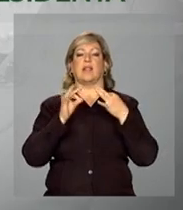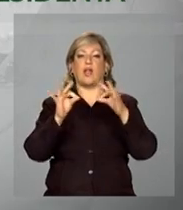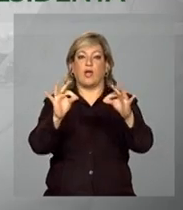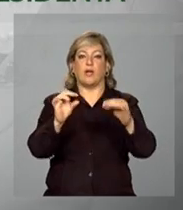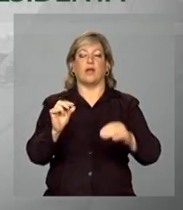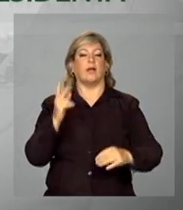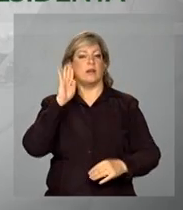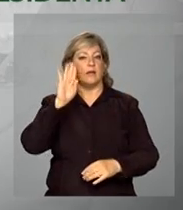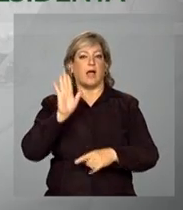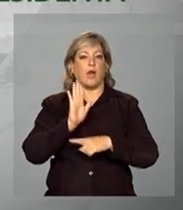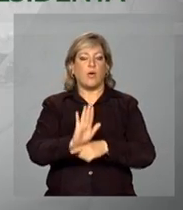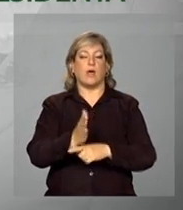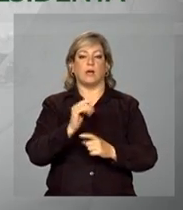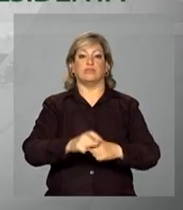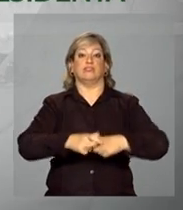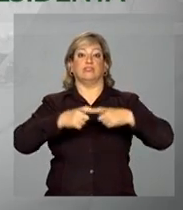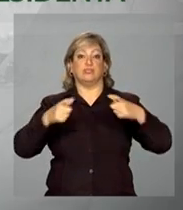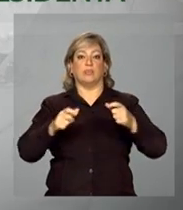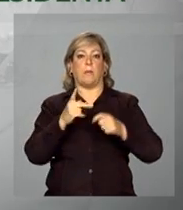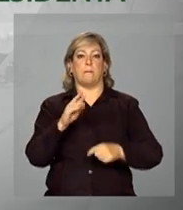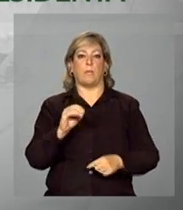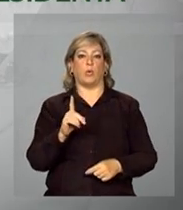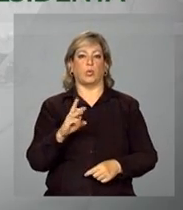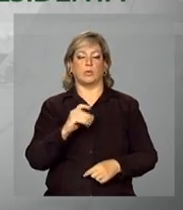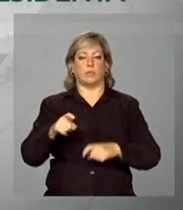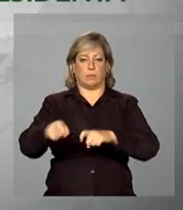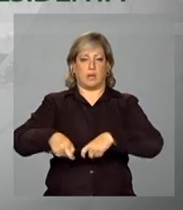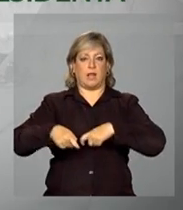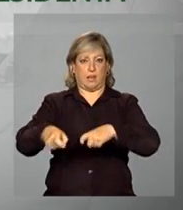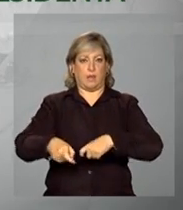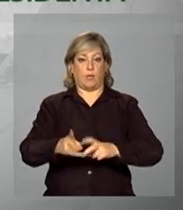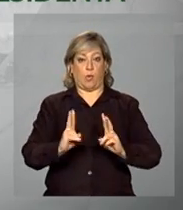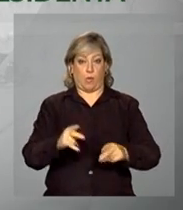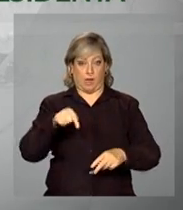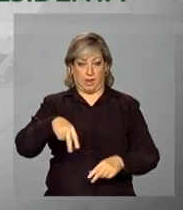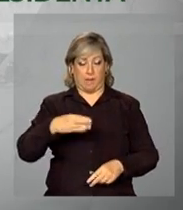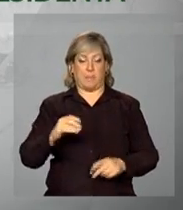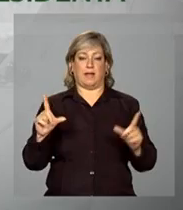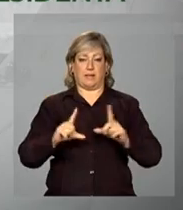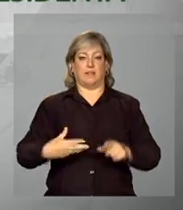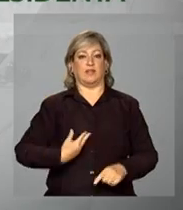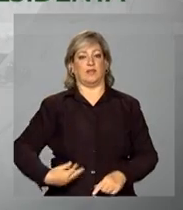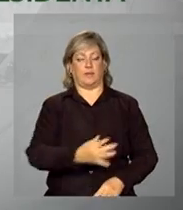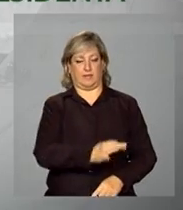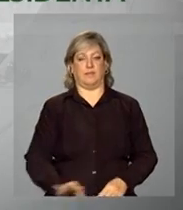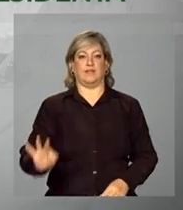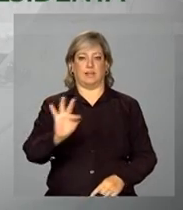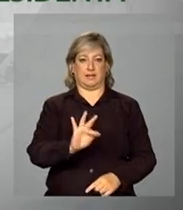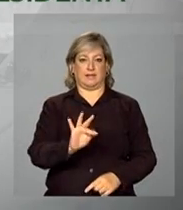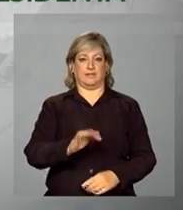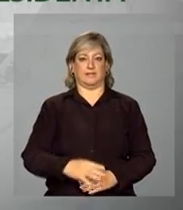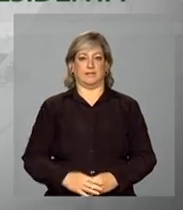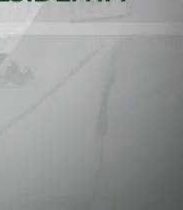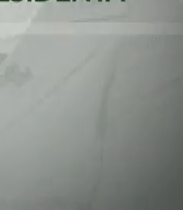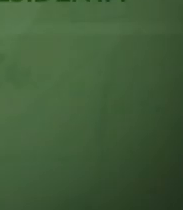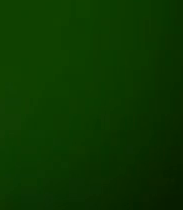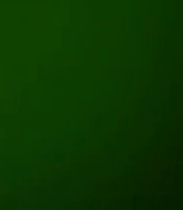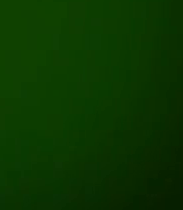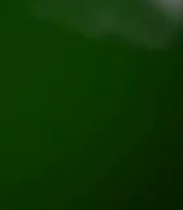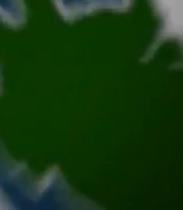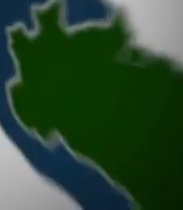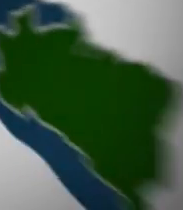tecnologias voltadas ao aumento da produtividade no campo. Continue na NBR, a TV do governo federal.